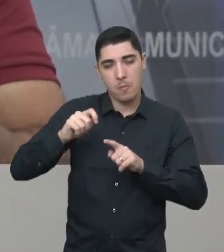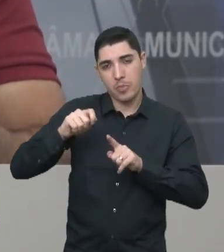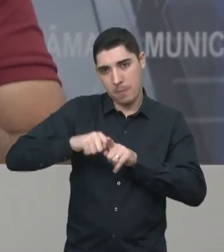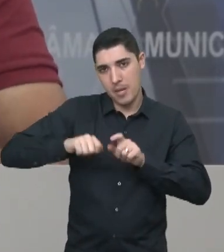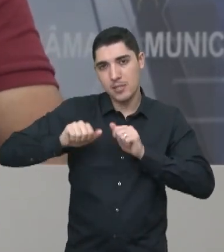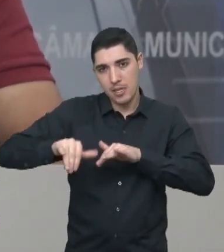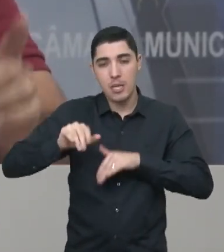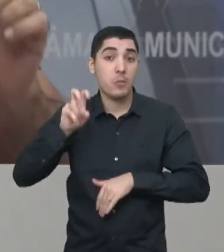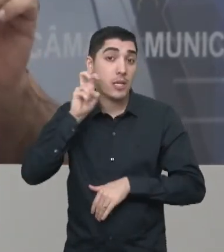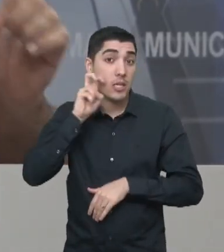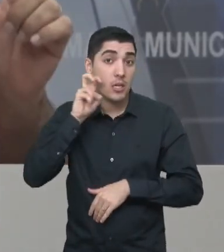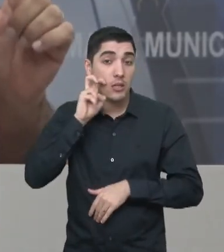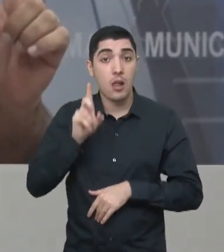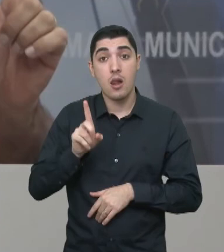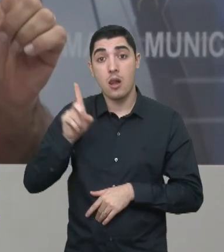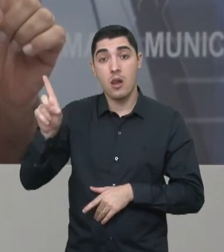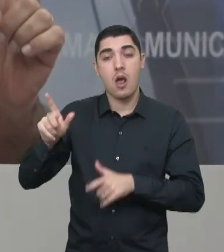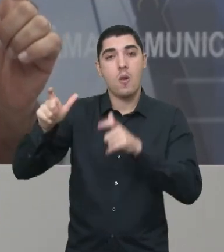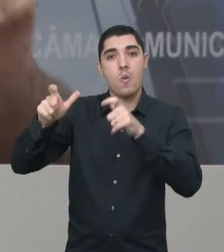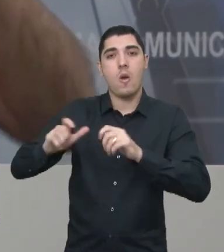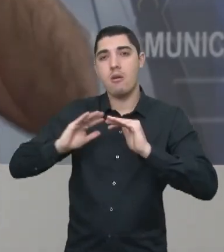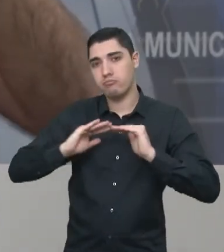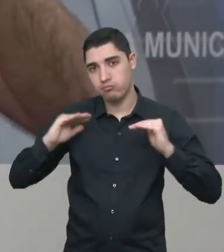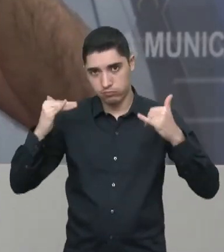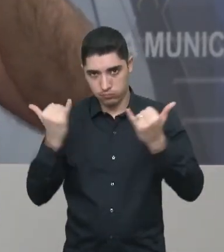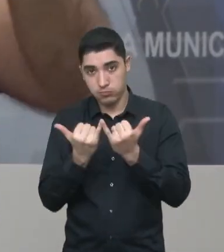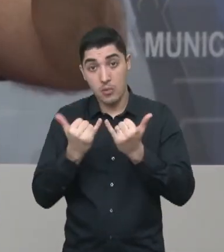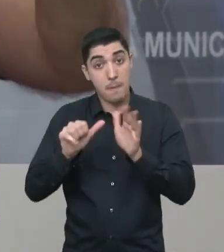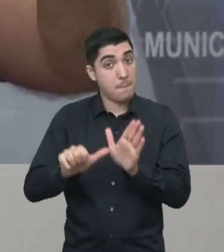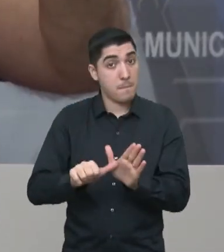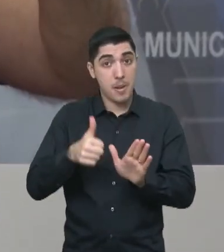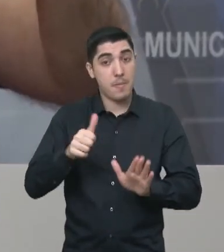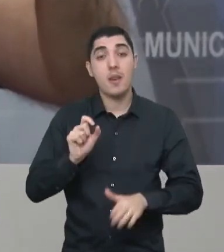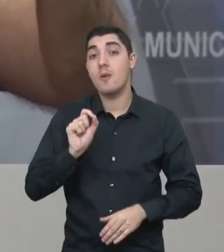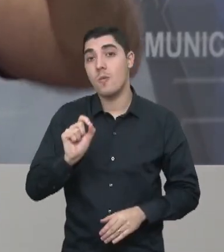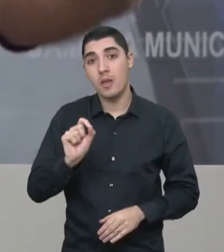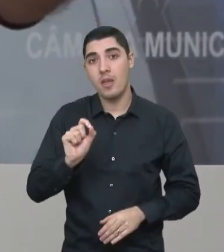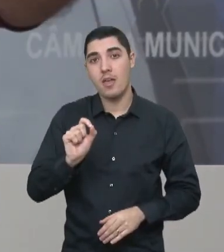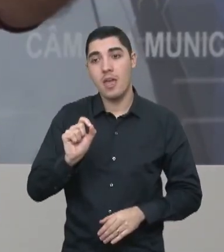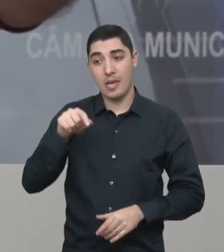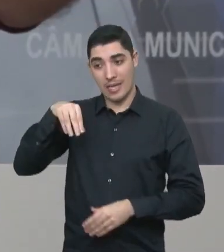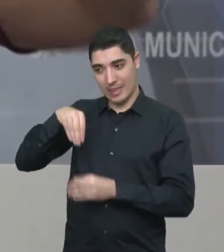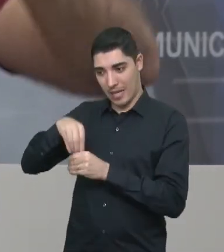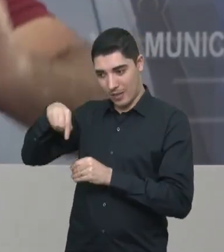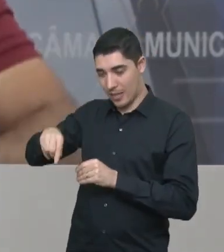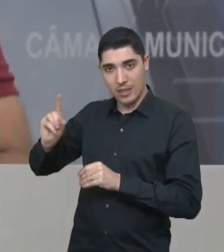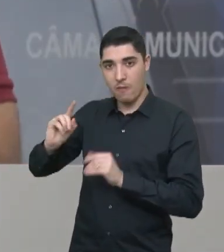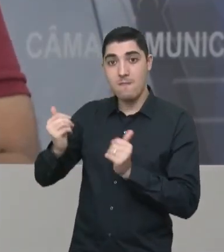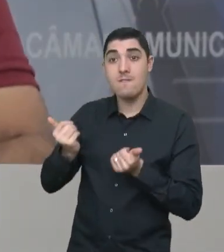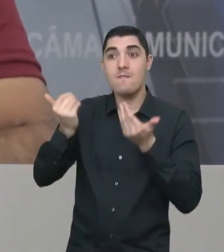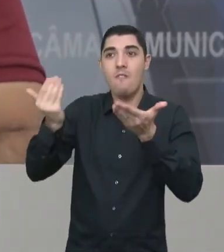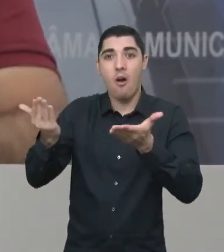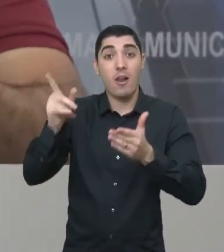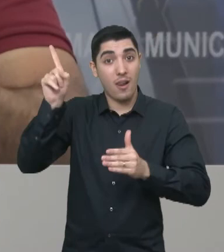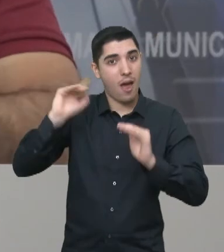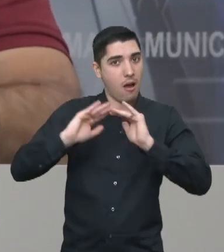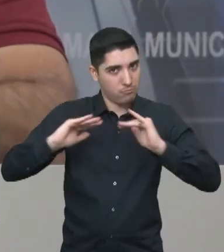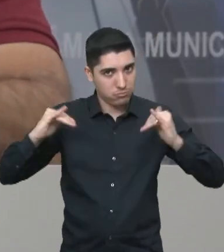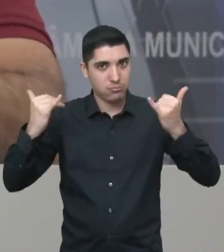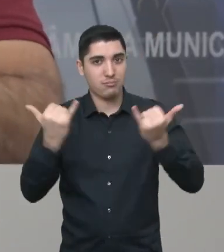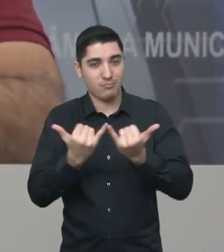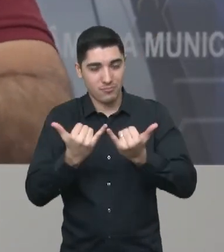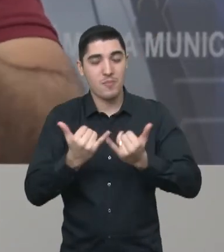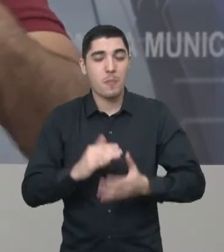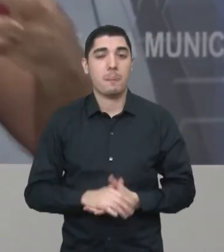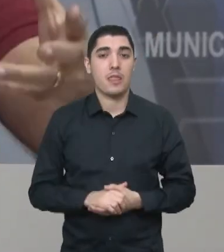quinta-feira, lá no Centro da Juventude, primeira vez fora da casa, estaremos lá no Centro da Juventude. Fizemos